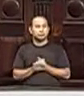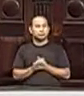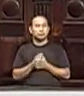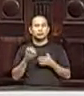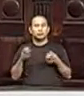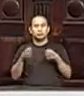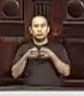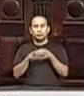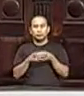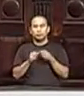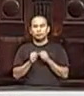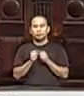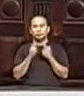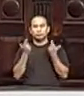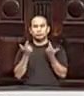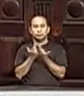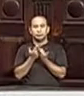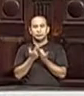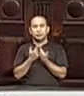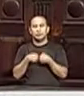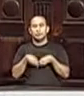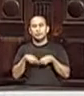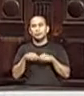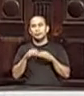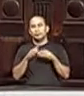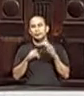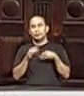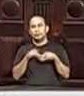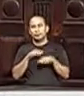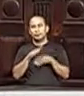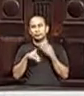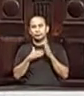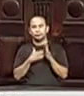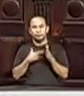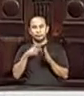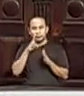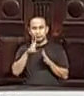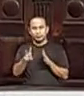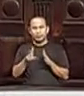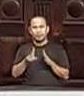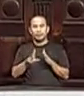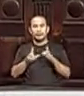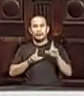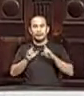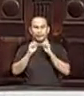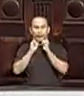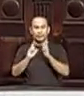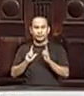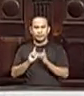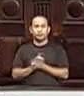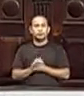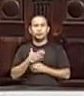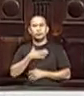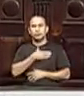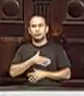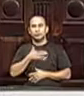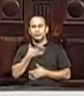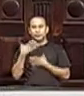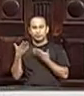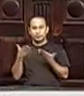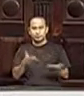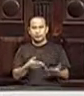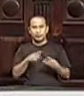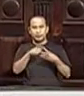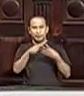membros dessa Assembleia Legislativa, funcionários e todos aqueles que nos acompanham pela TV Alerj. Eu gostaria de trazer